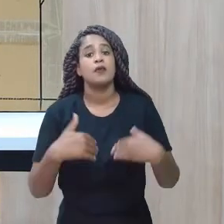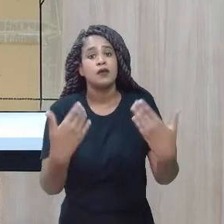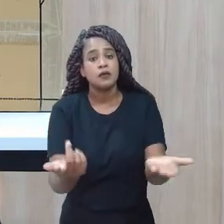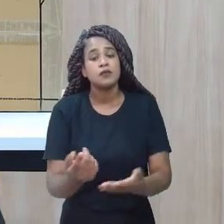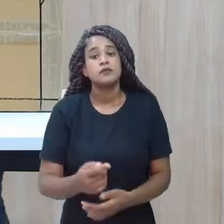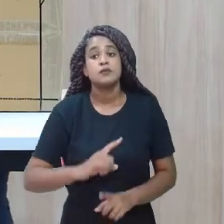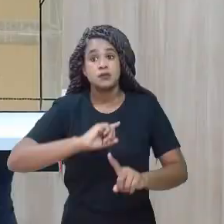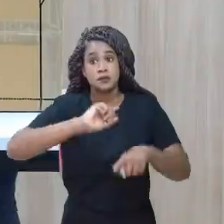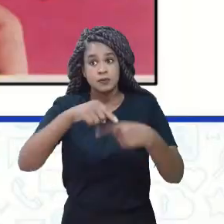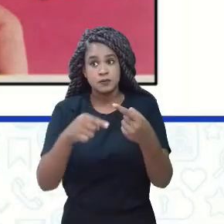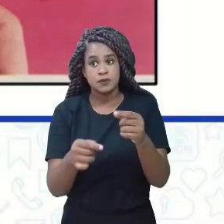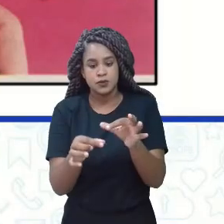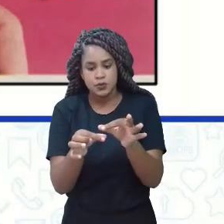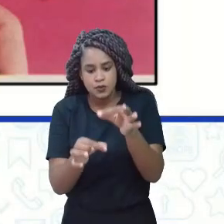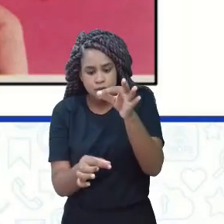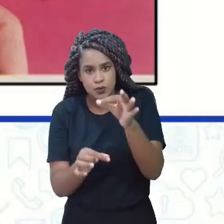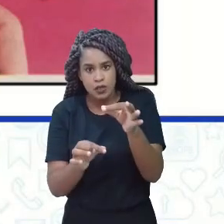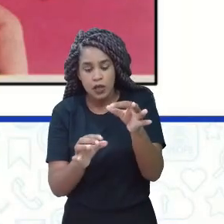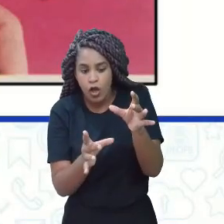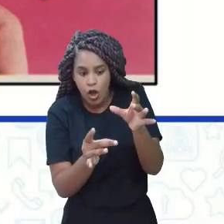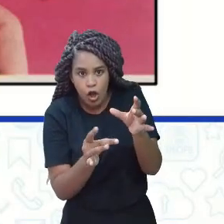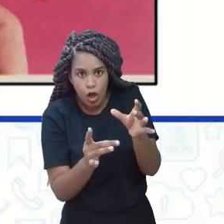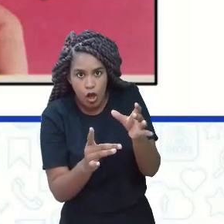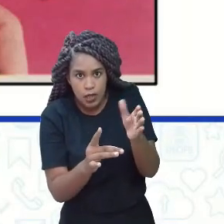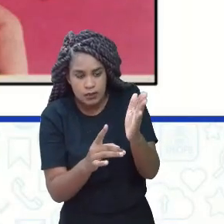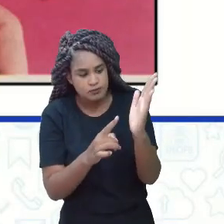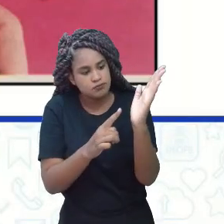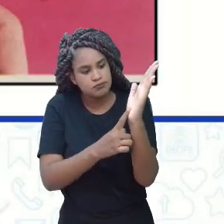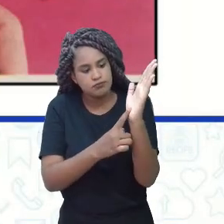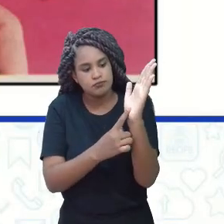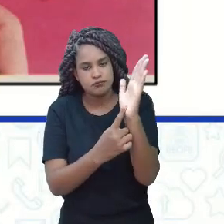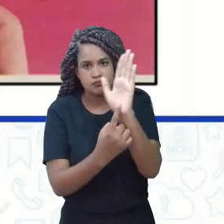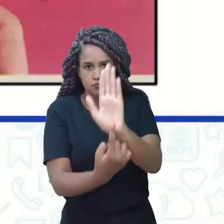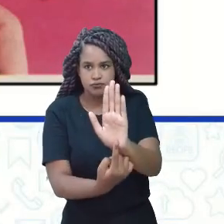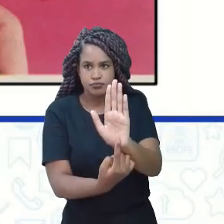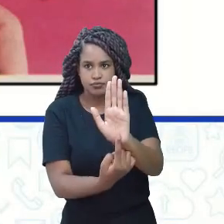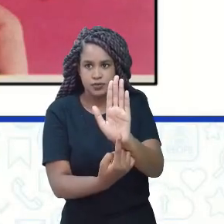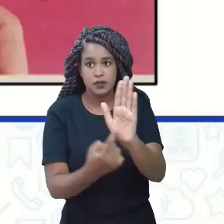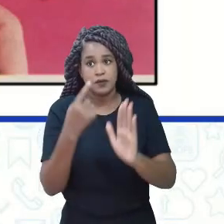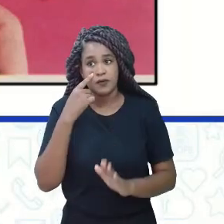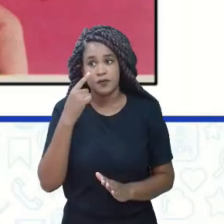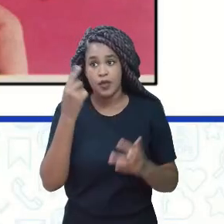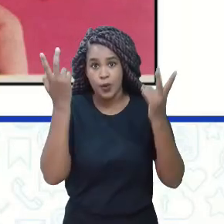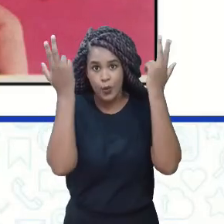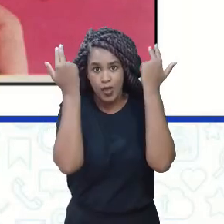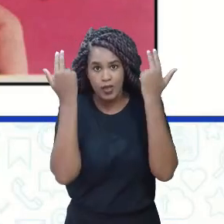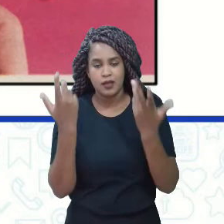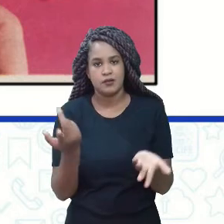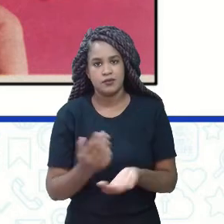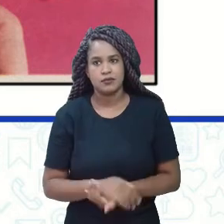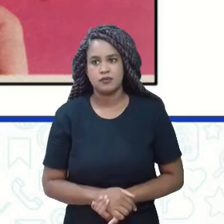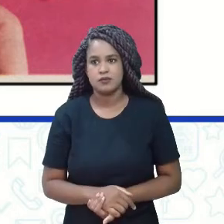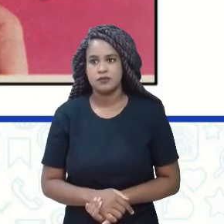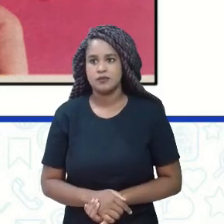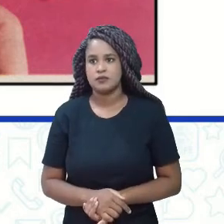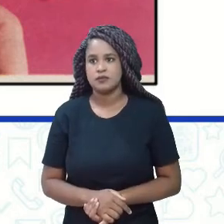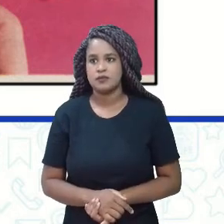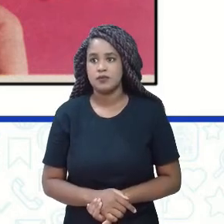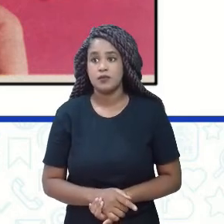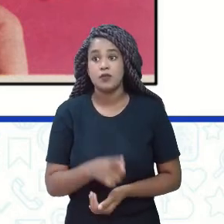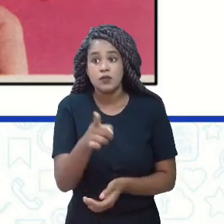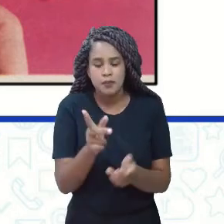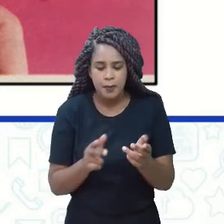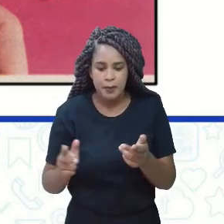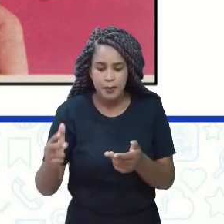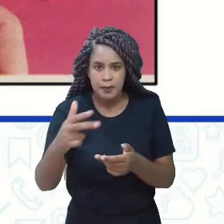cole varetas nos personagens, certo? Olha aqui o coelhinho, tá vendo? Atrás dele você vai, cola